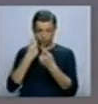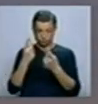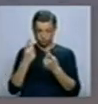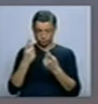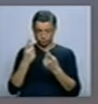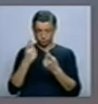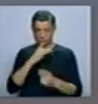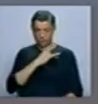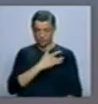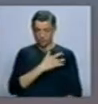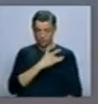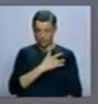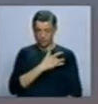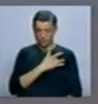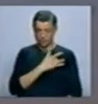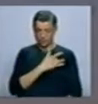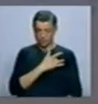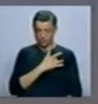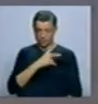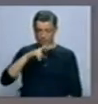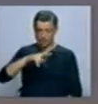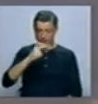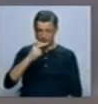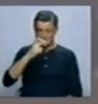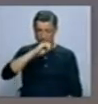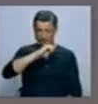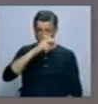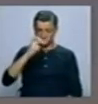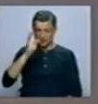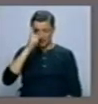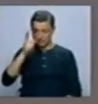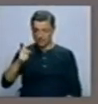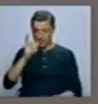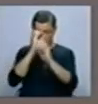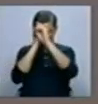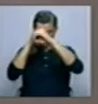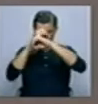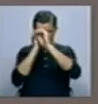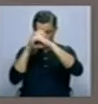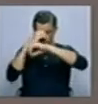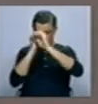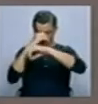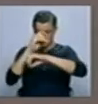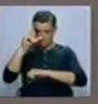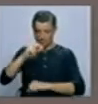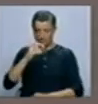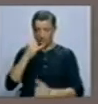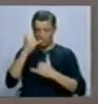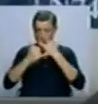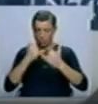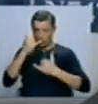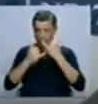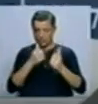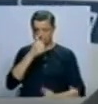somos fãs, o telescópio espacial SOFIA, que é da NASA e da Agência Espacial Alemã, e que é um telescópio também de infravermelho óptico, que está a bordo